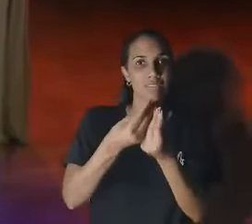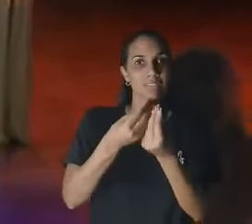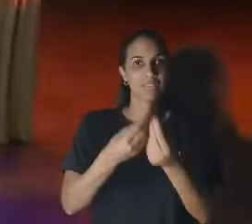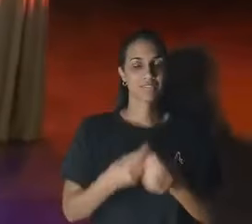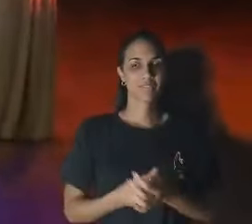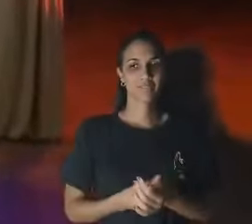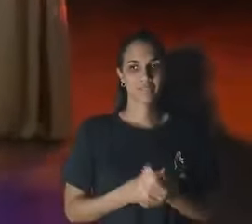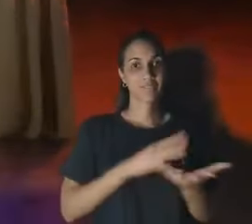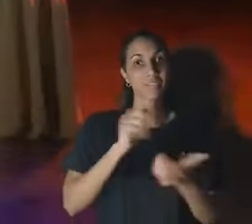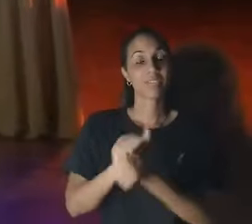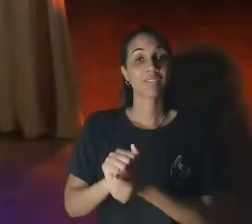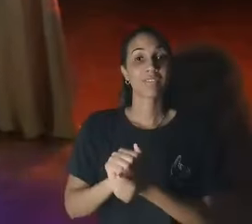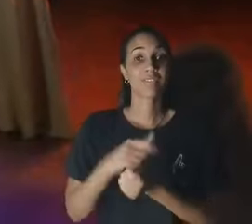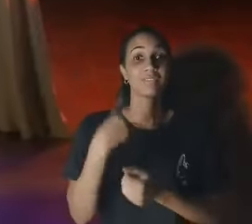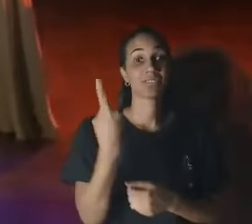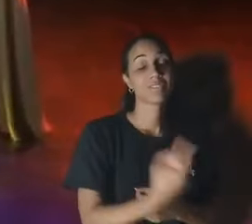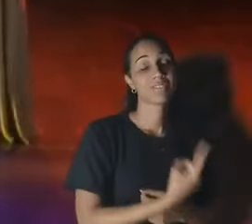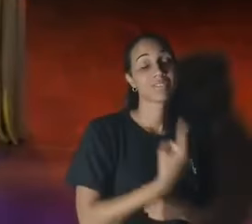entregou.